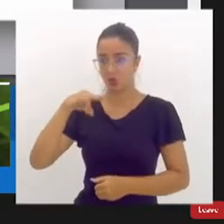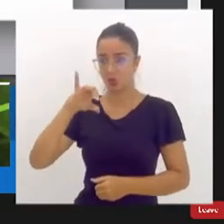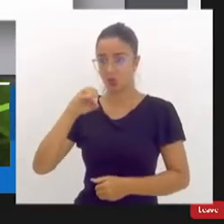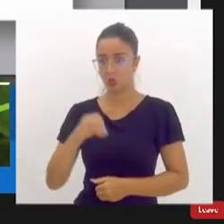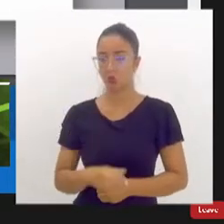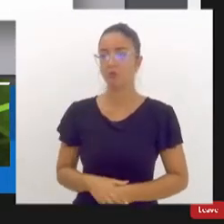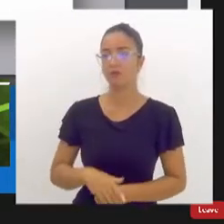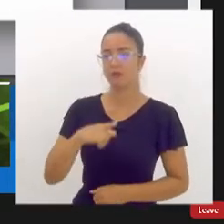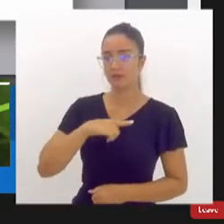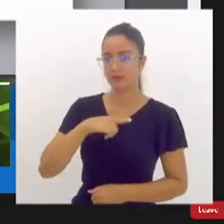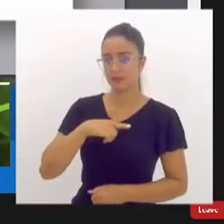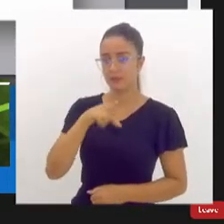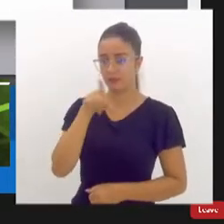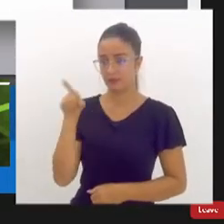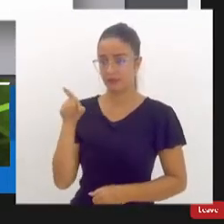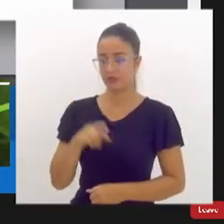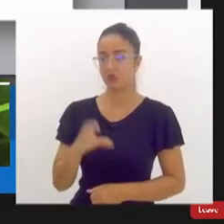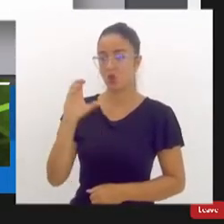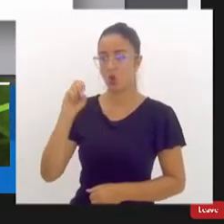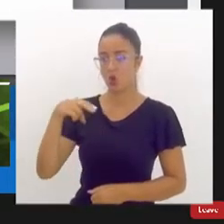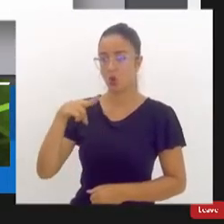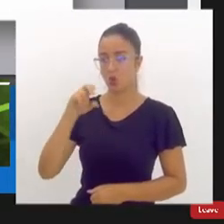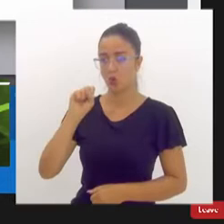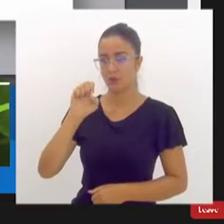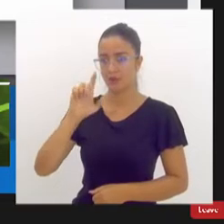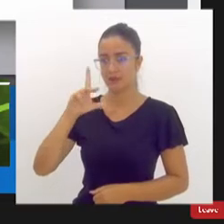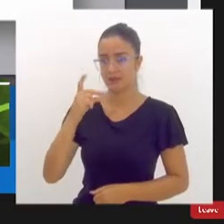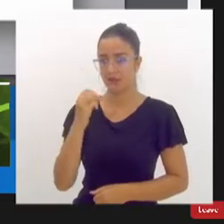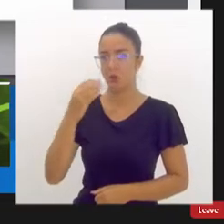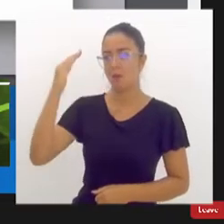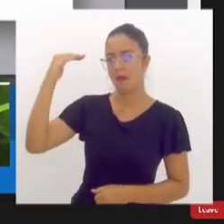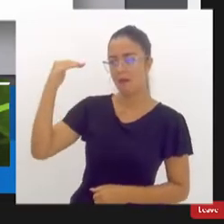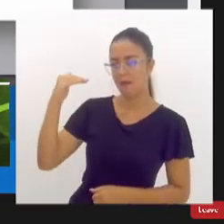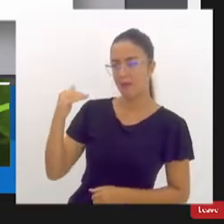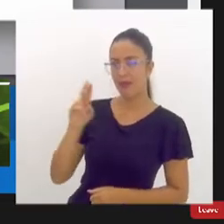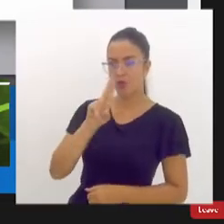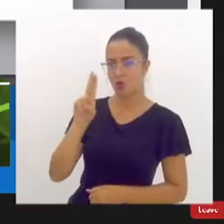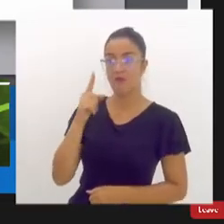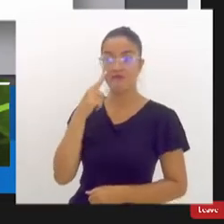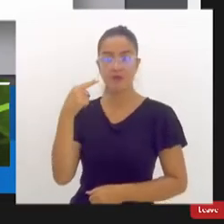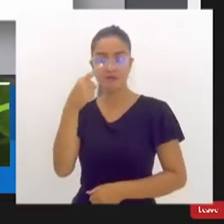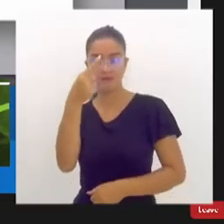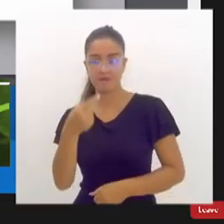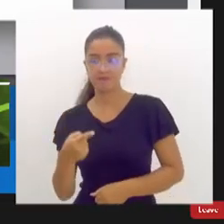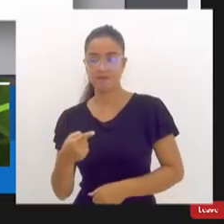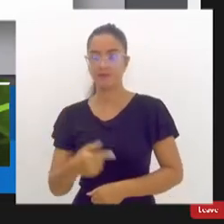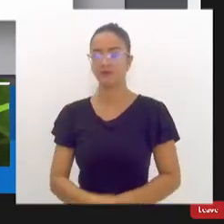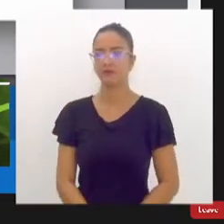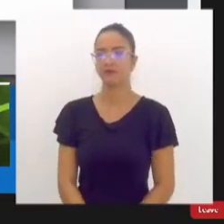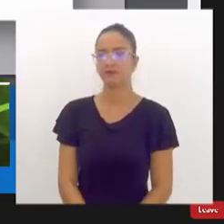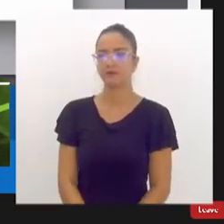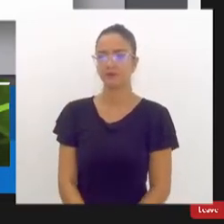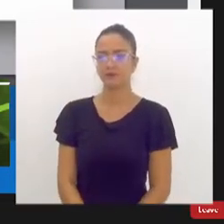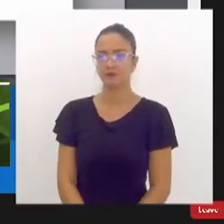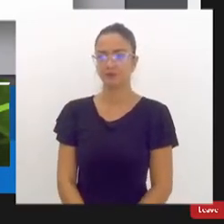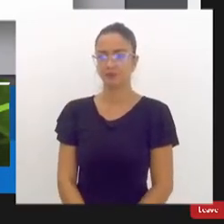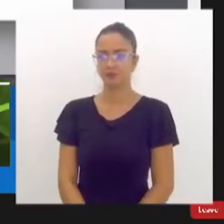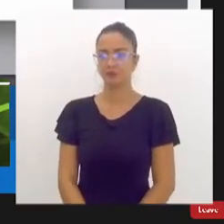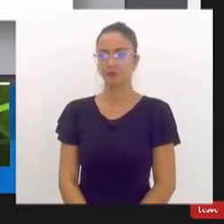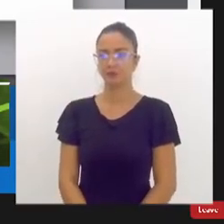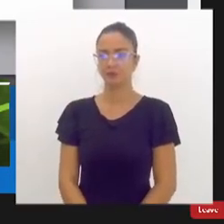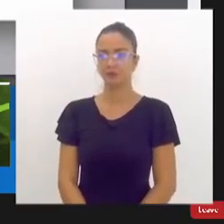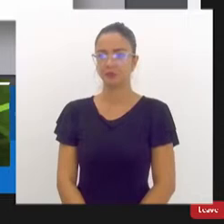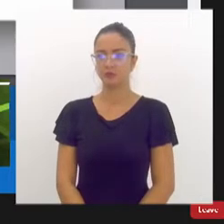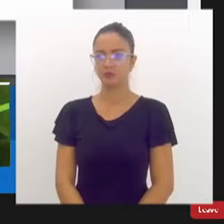são Conrado Antunes, Elisângela de Lima Silva, Fernando Garriga, Giane Oliveira, José Carlos da Silva